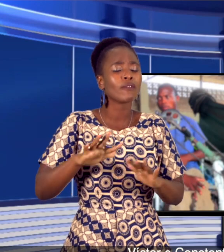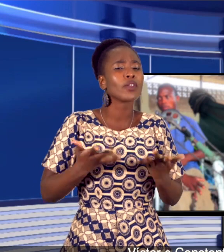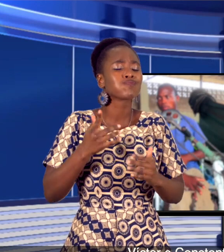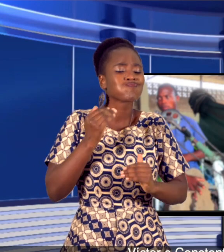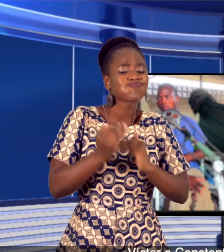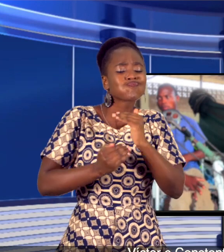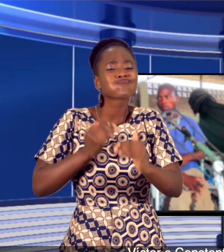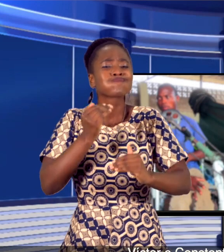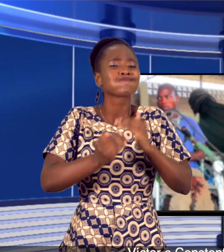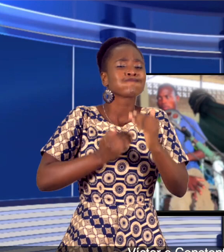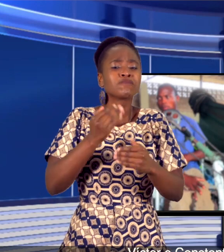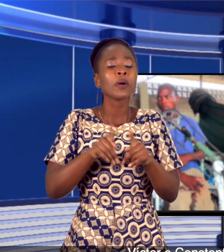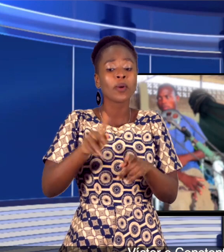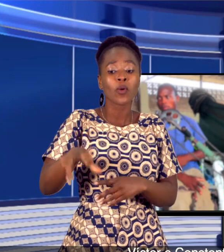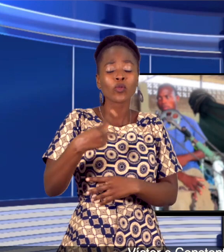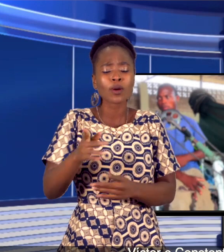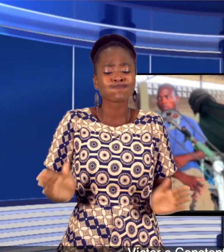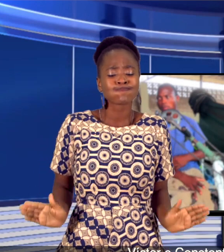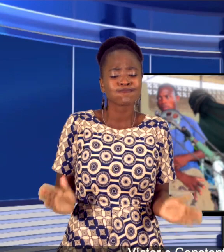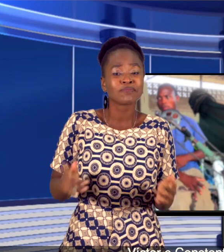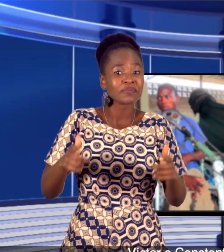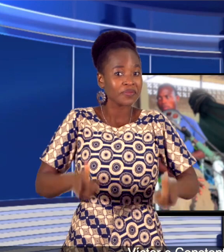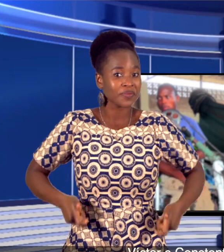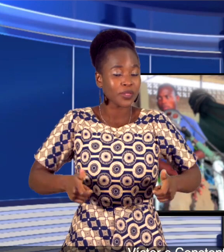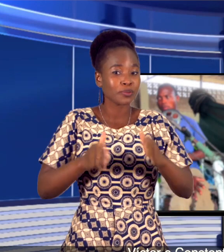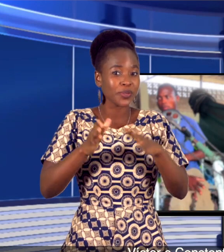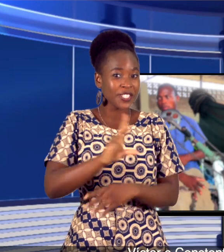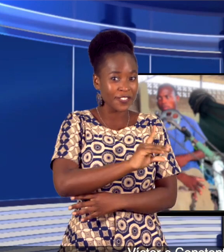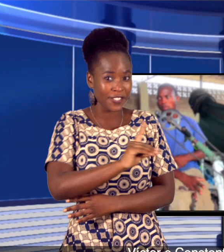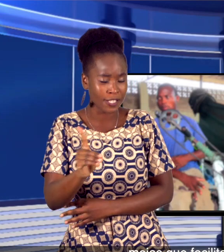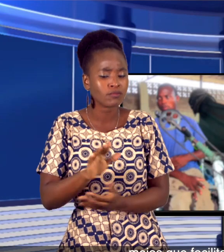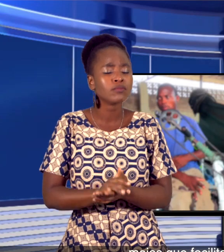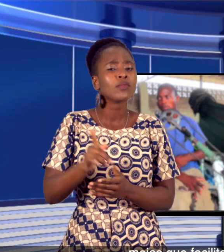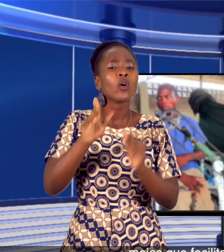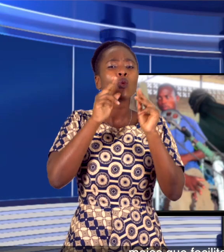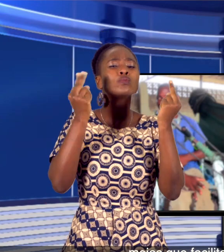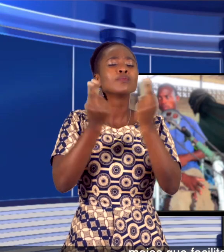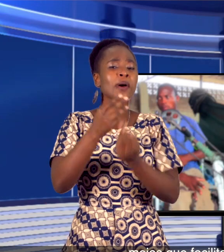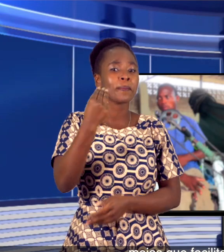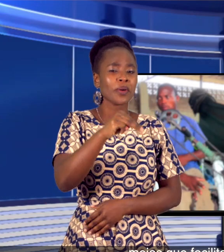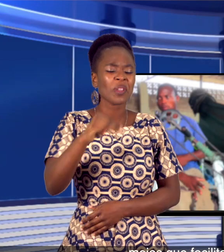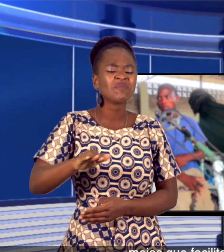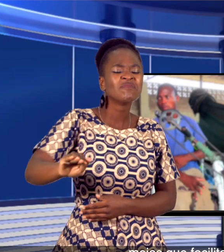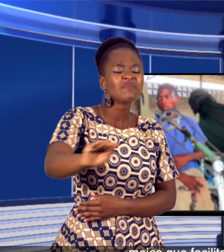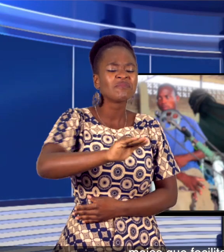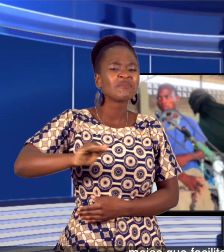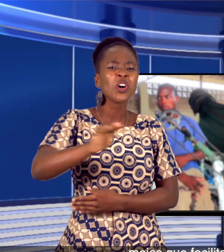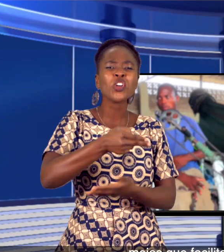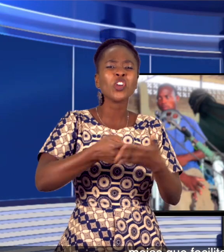Constantino devolvem vida a cadeiras de rodas, andarilhos e outros meios que facilitam